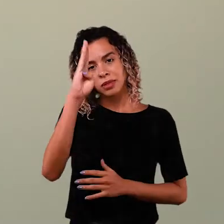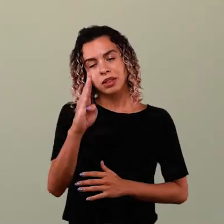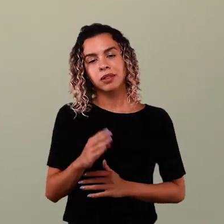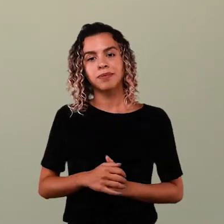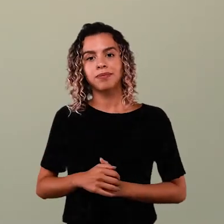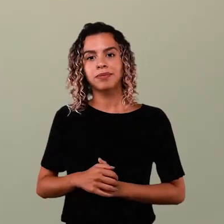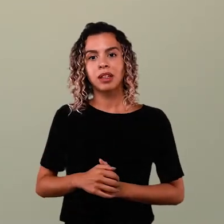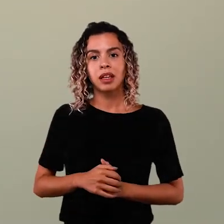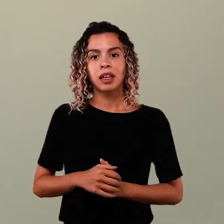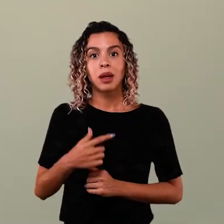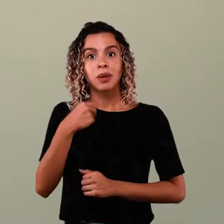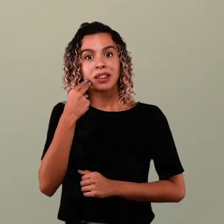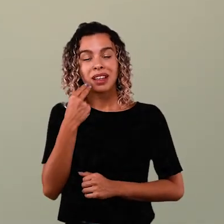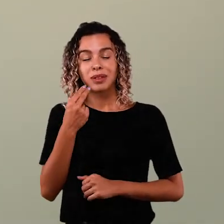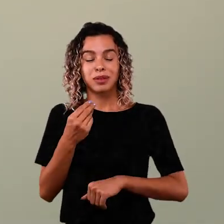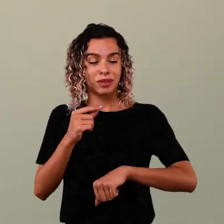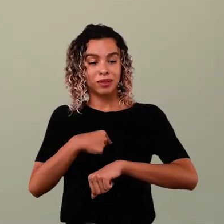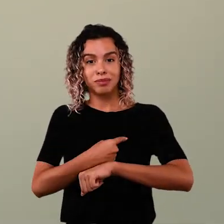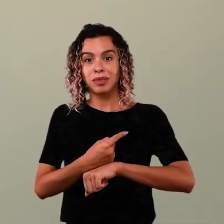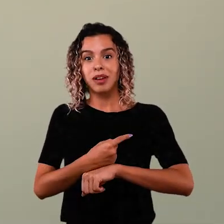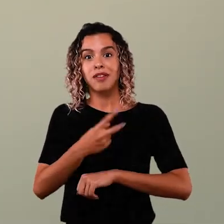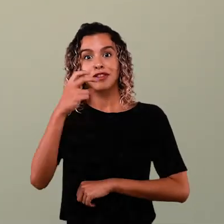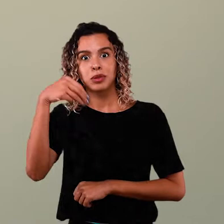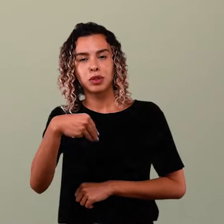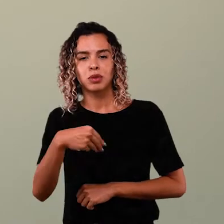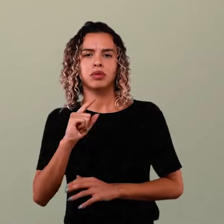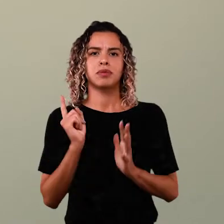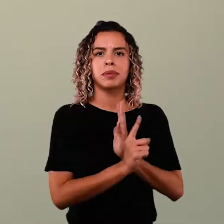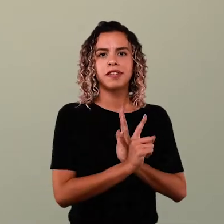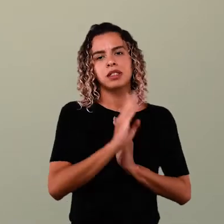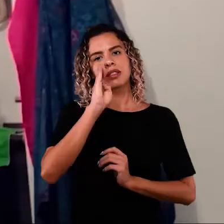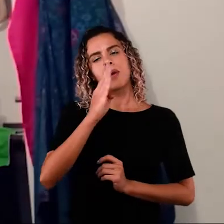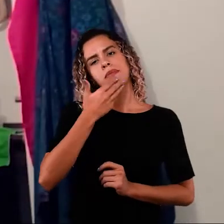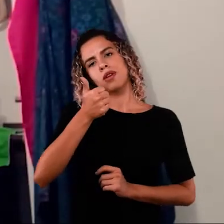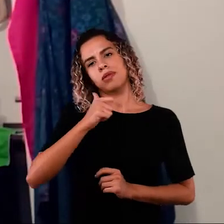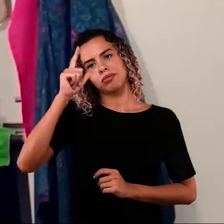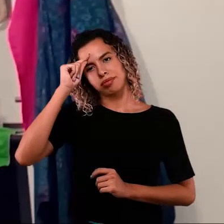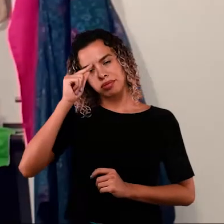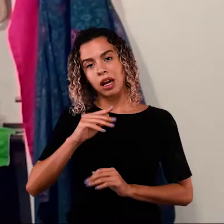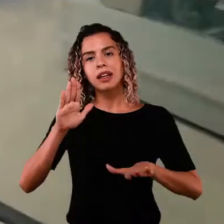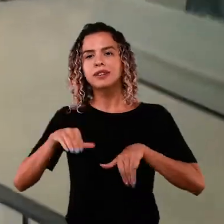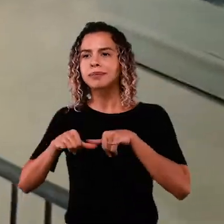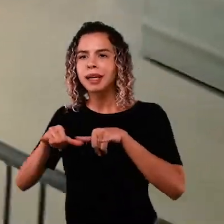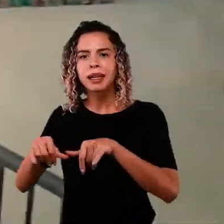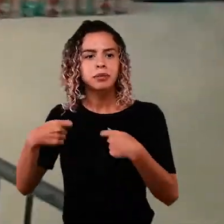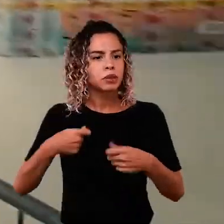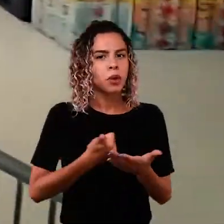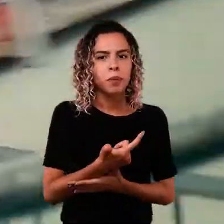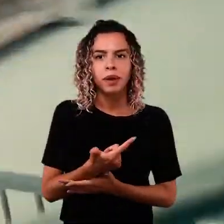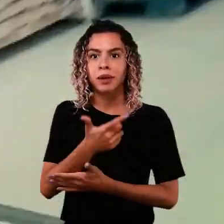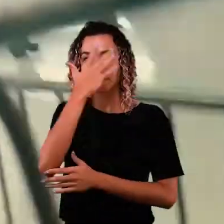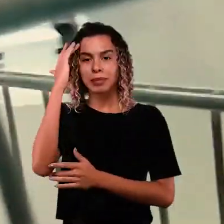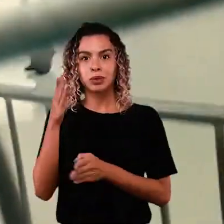demorar 1 hora, eu demoro 20. Me evita um estresse, uma sobrecarga. Fábio. Agora, se eu tô no mercado e preciso comprar